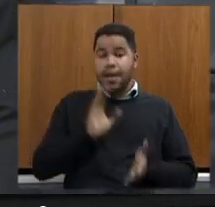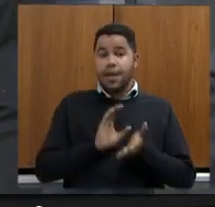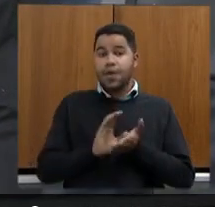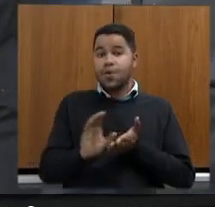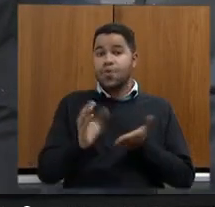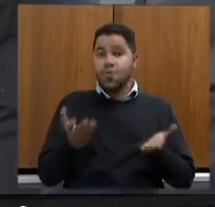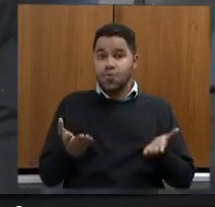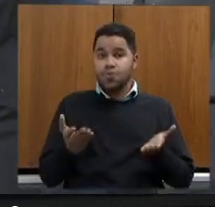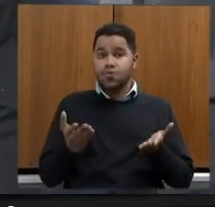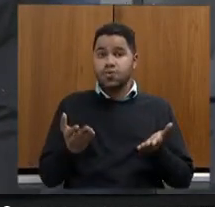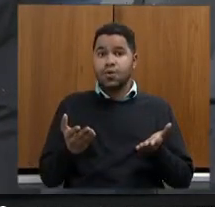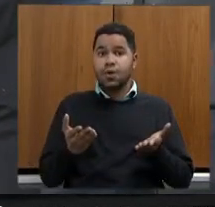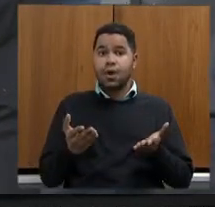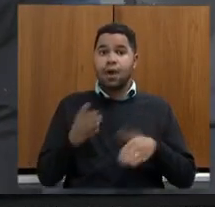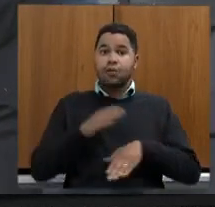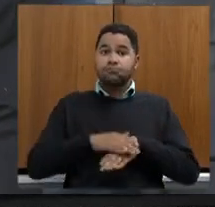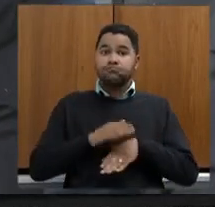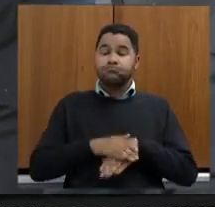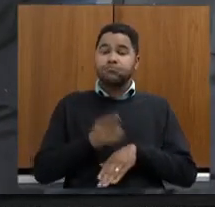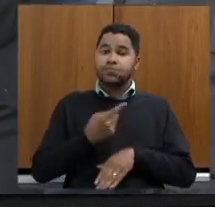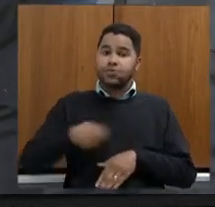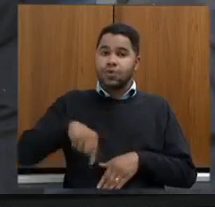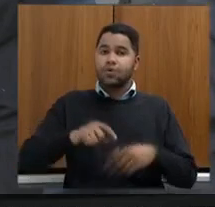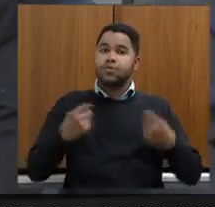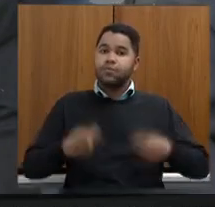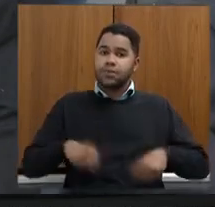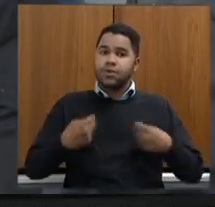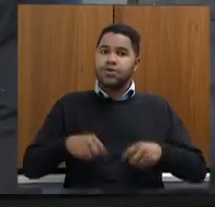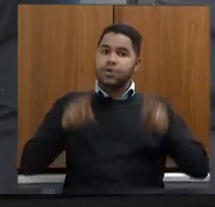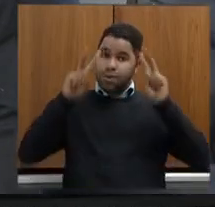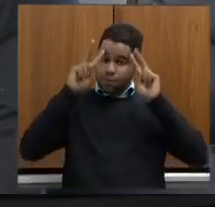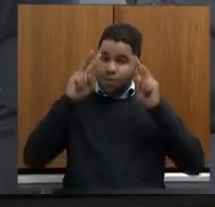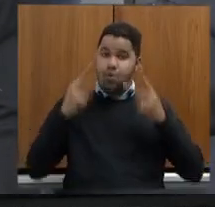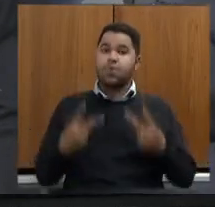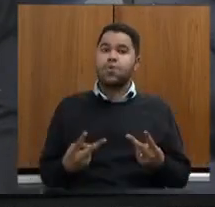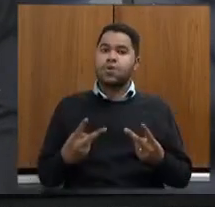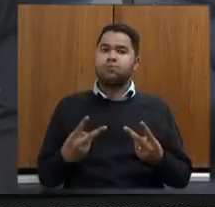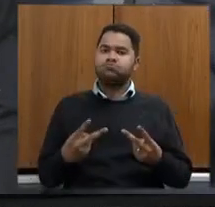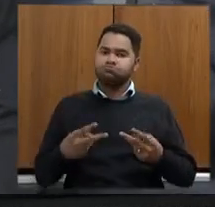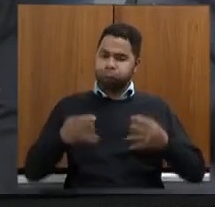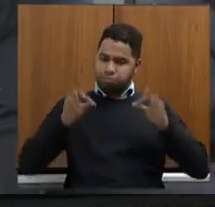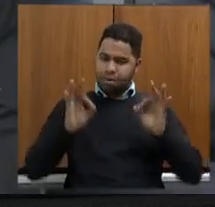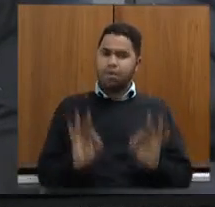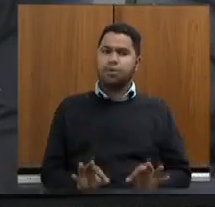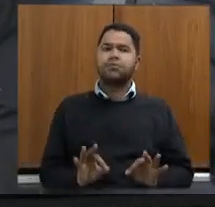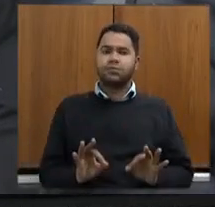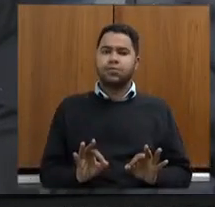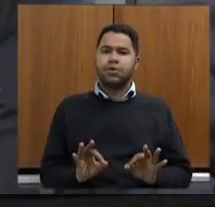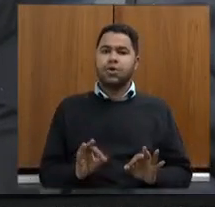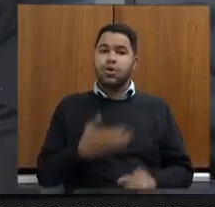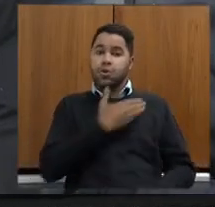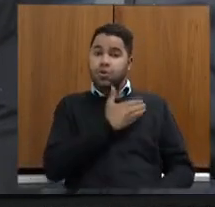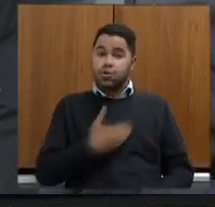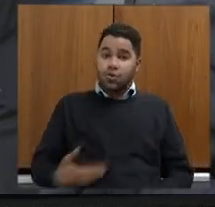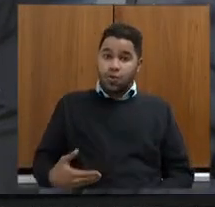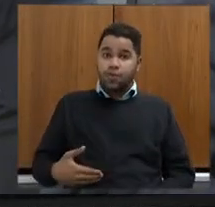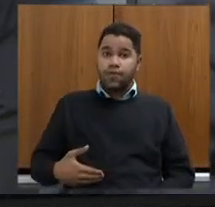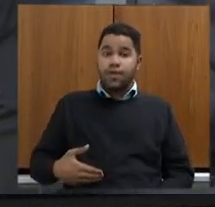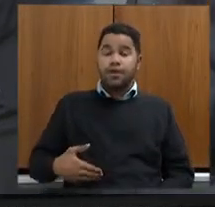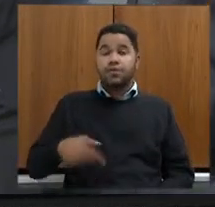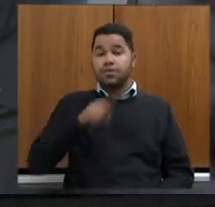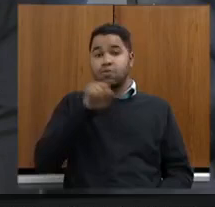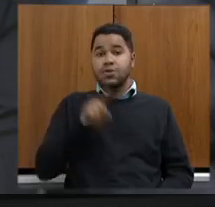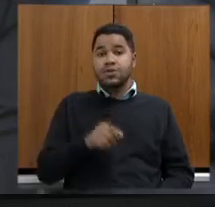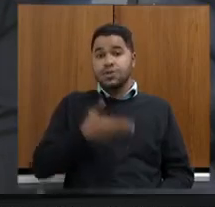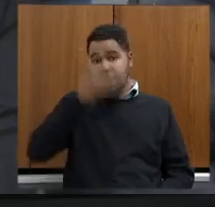é recurso que chega lá na ponta então nós precisamos reconhecer a eficiência do governo Zema e